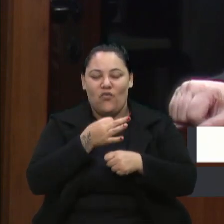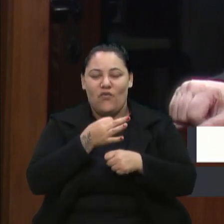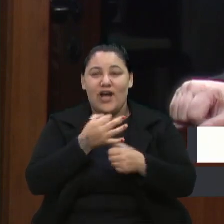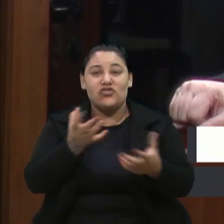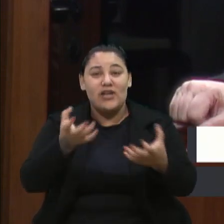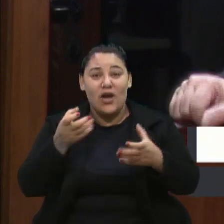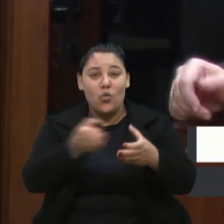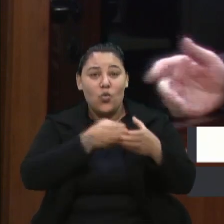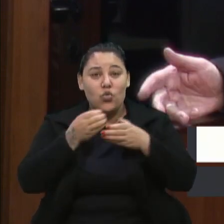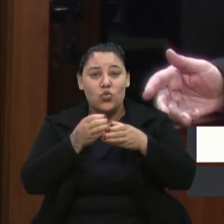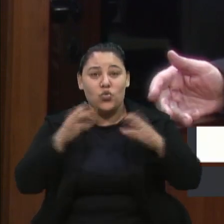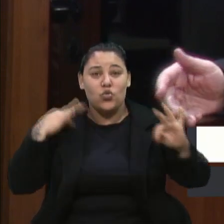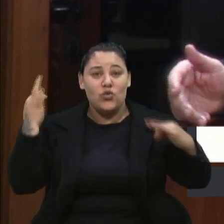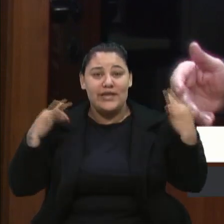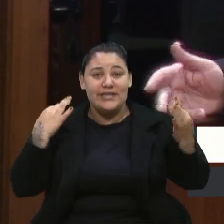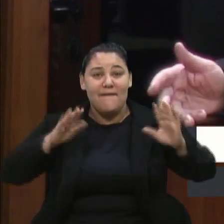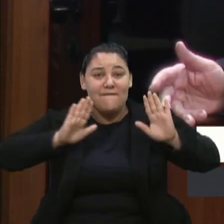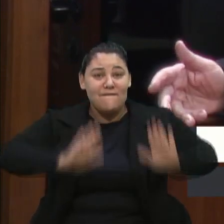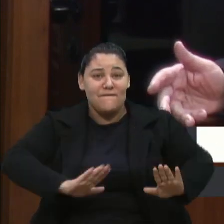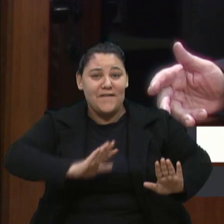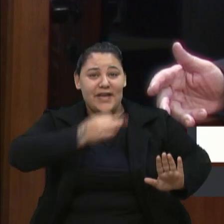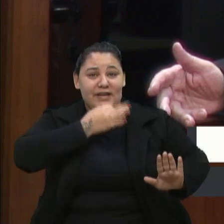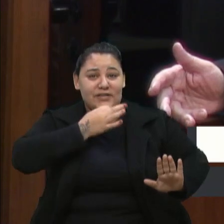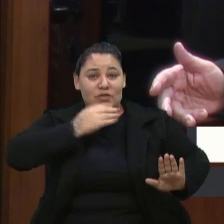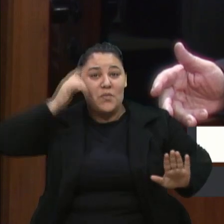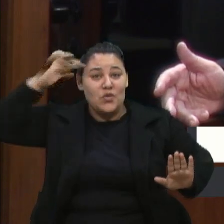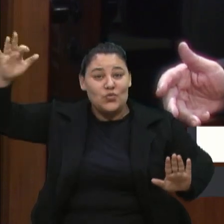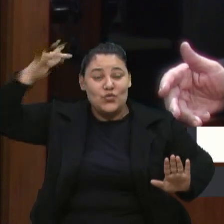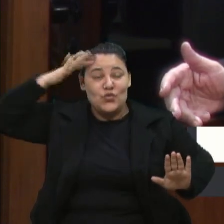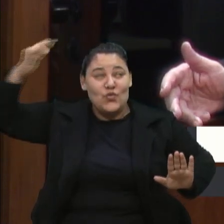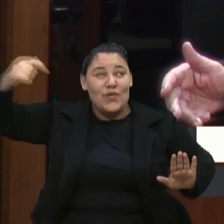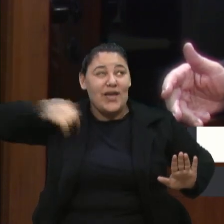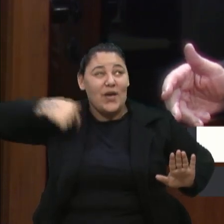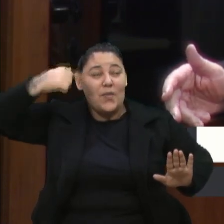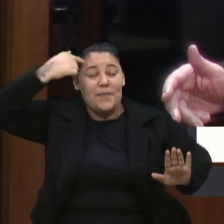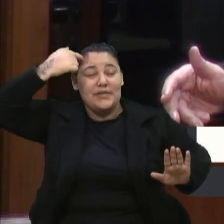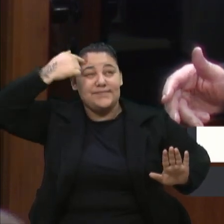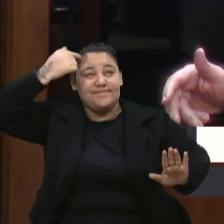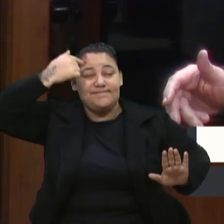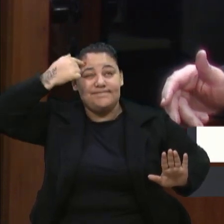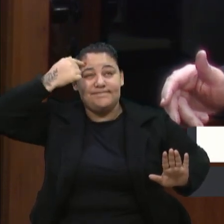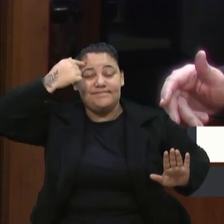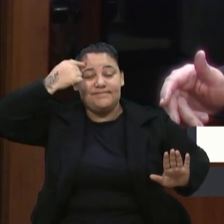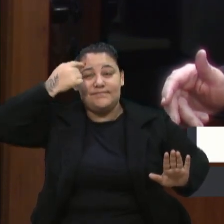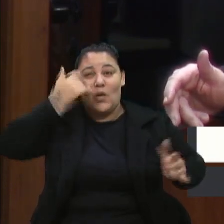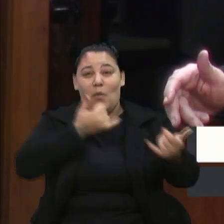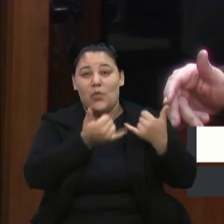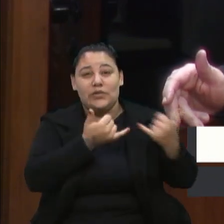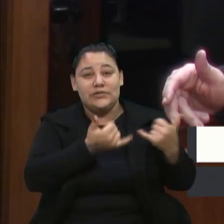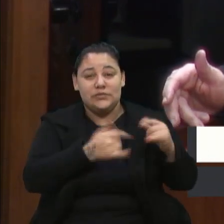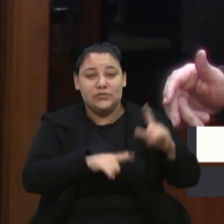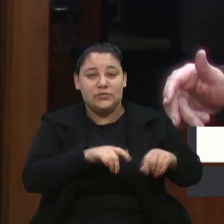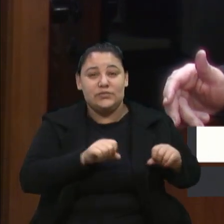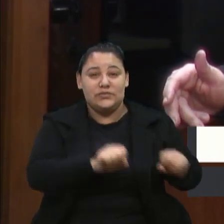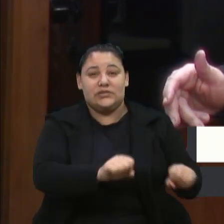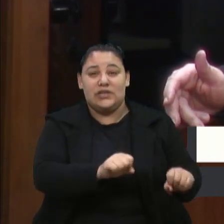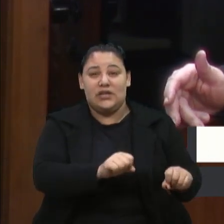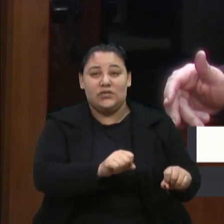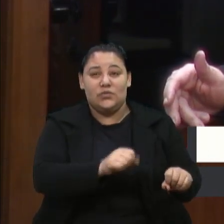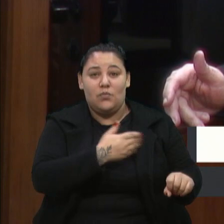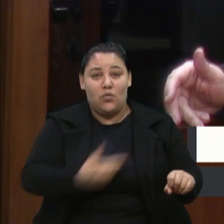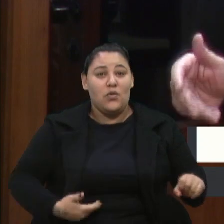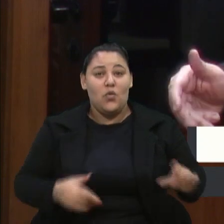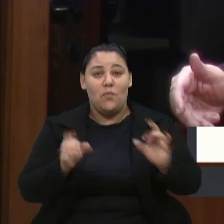aqui. E no meu sonho, na minha cabeça, era o mercado público